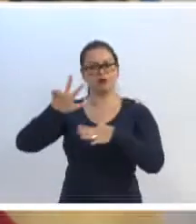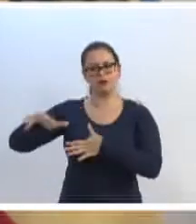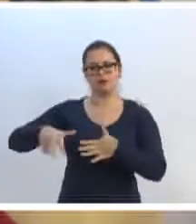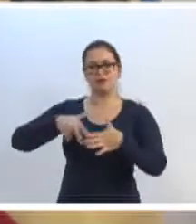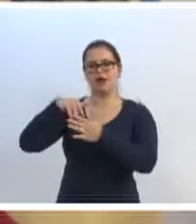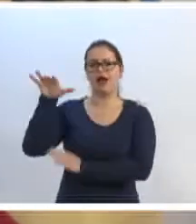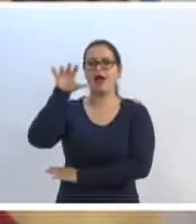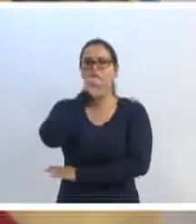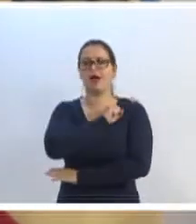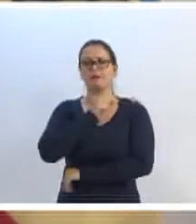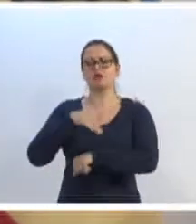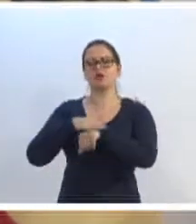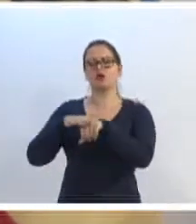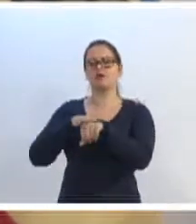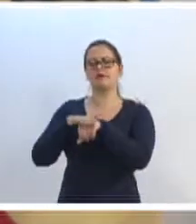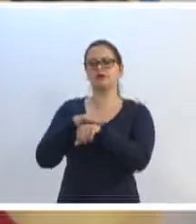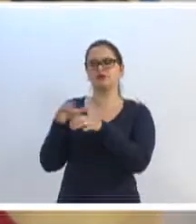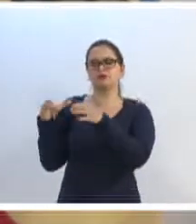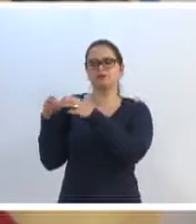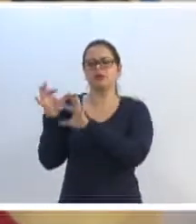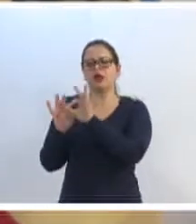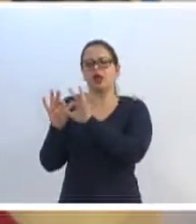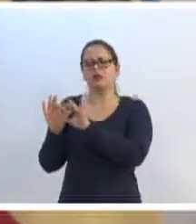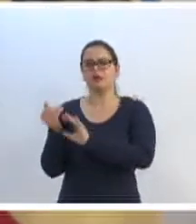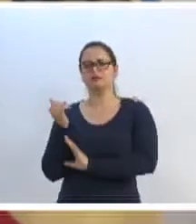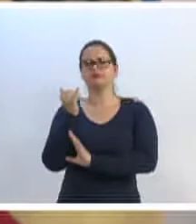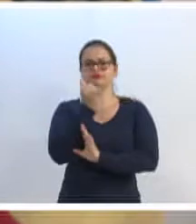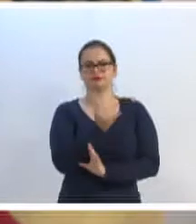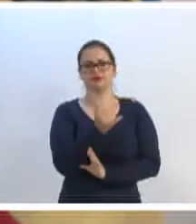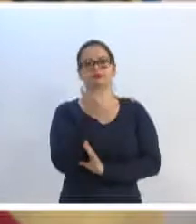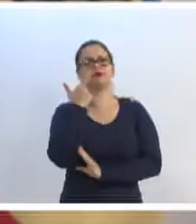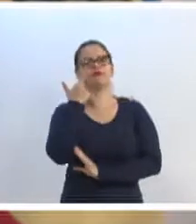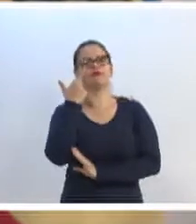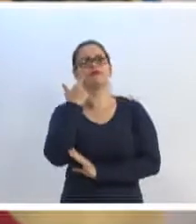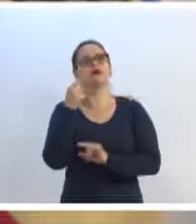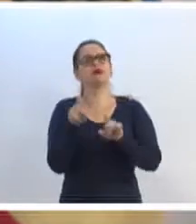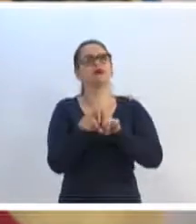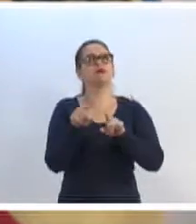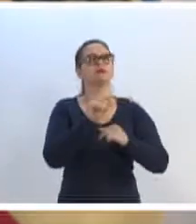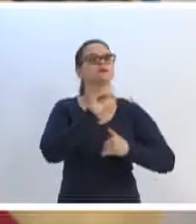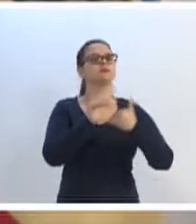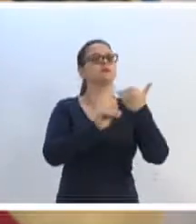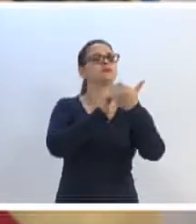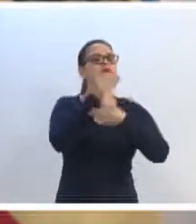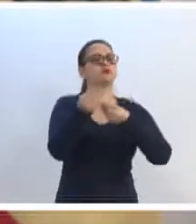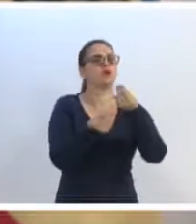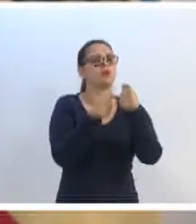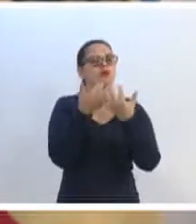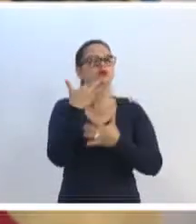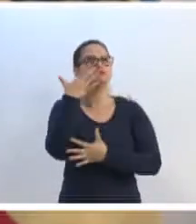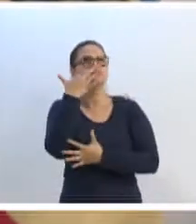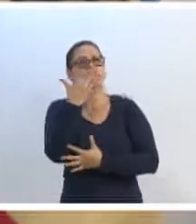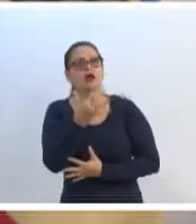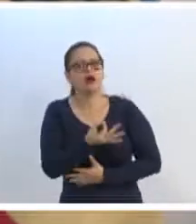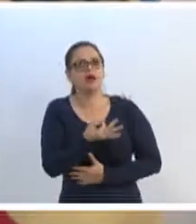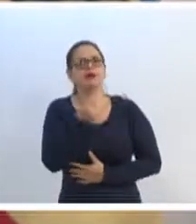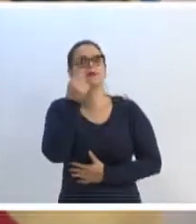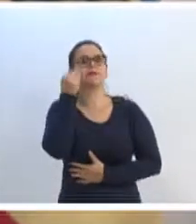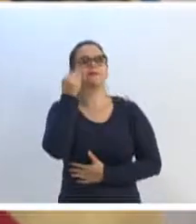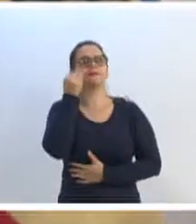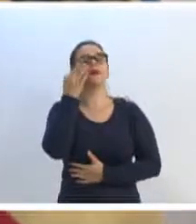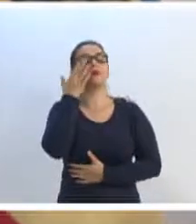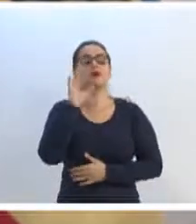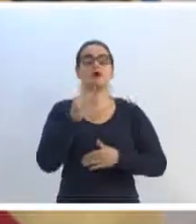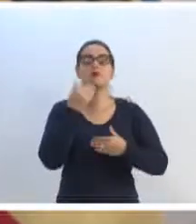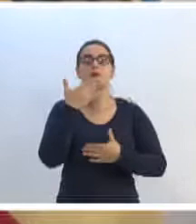uma conversa lá no órgão público para a gente entender, para a gente ver, inclusive, esse processo, para a gente compreender, para procurar as melhorias que isso